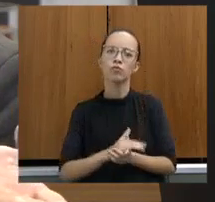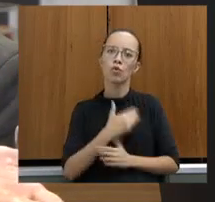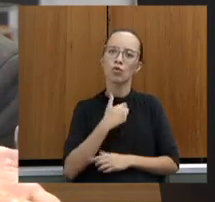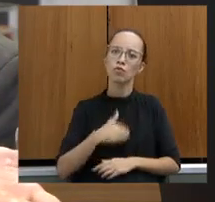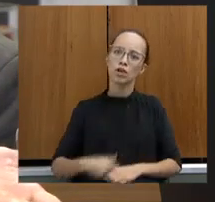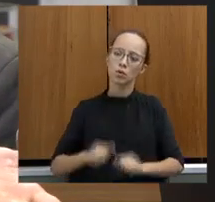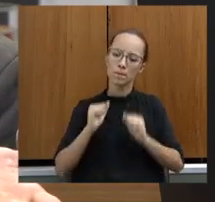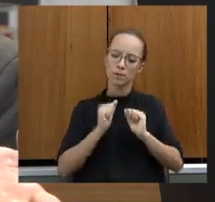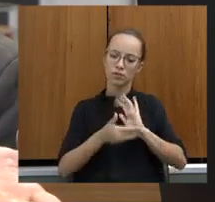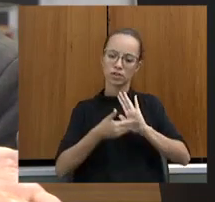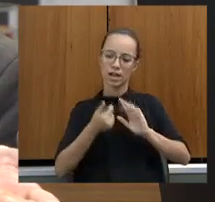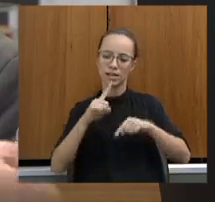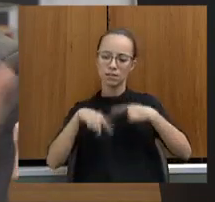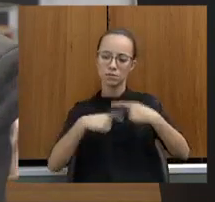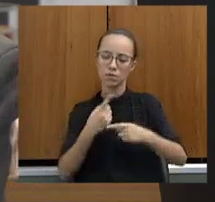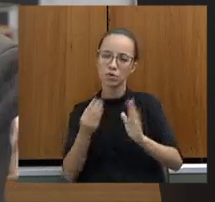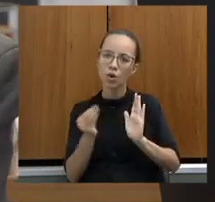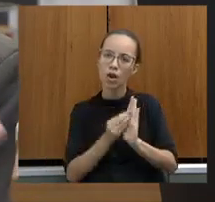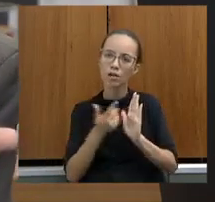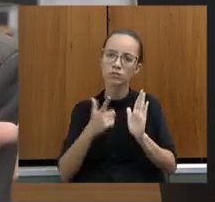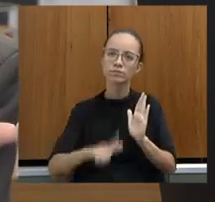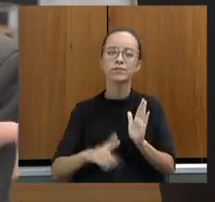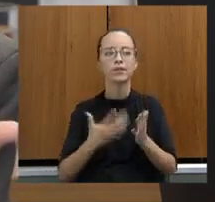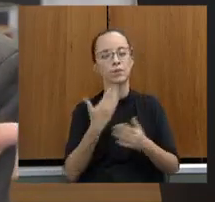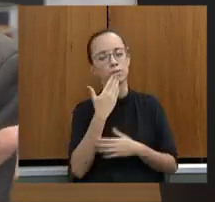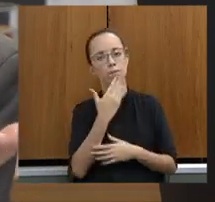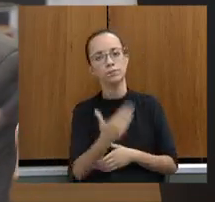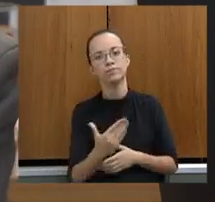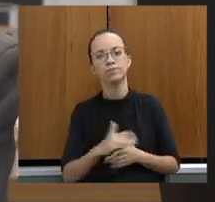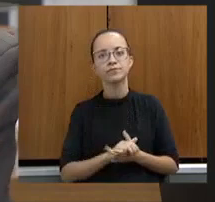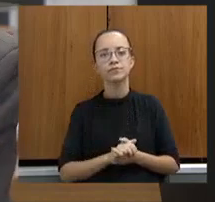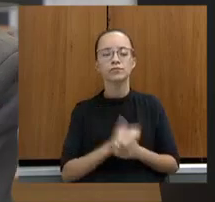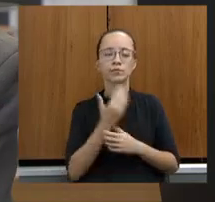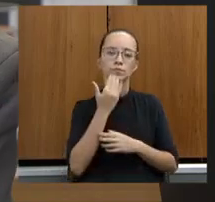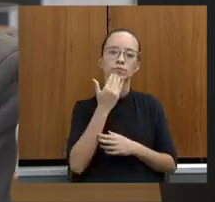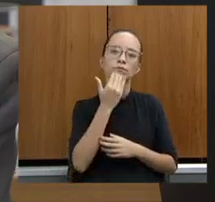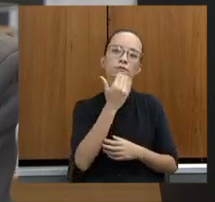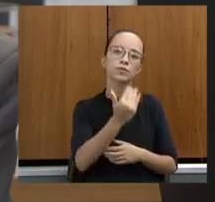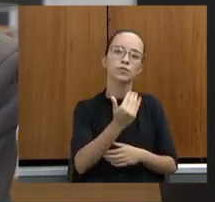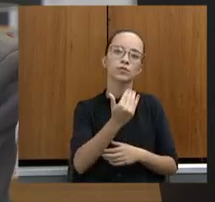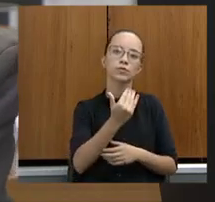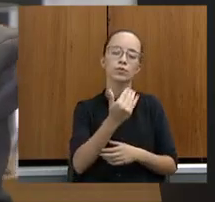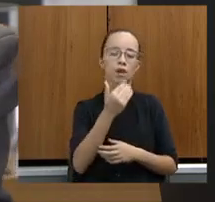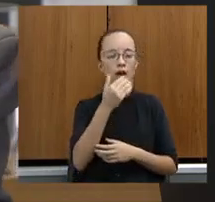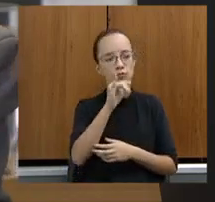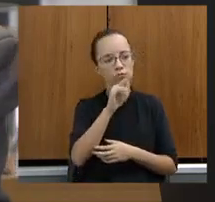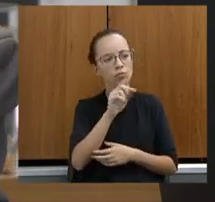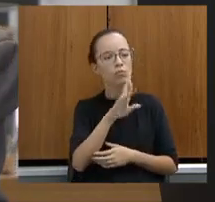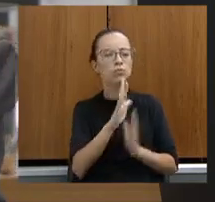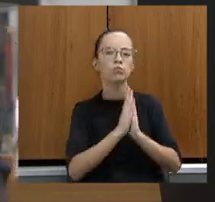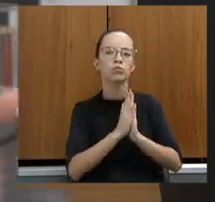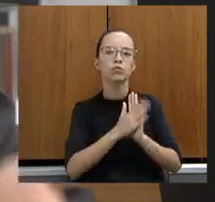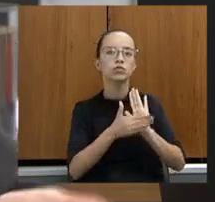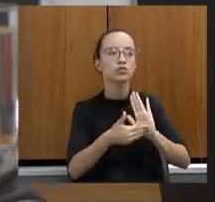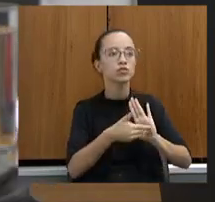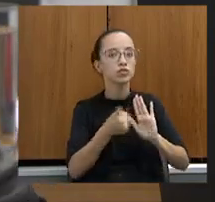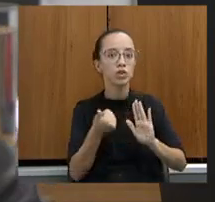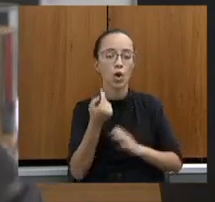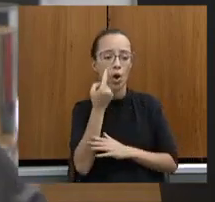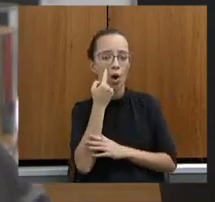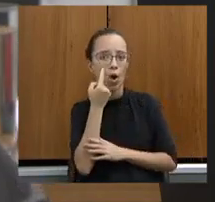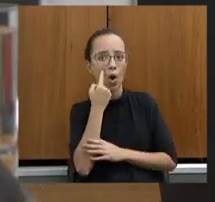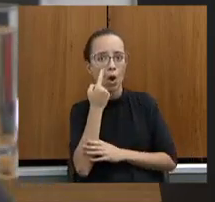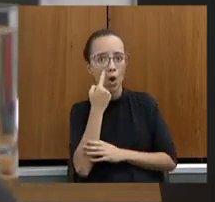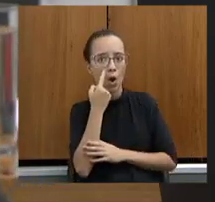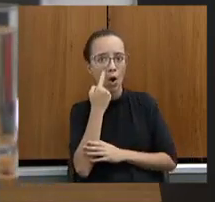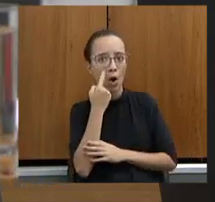tirar e pode colocar então é um apelo apelo ao secretário de goreto retire retire Olha que